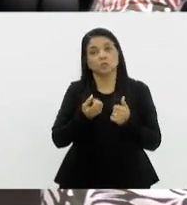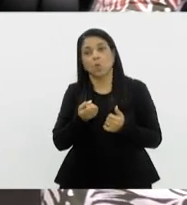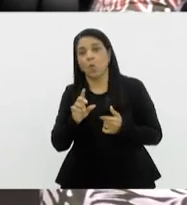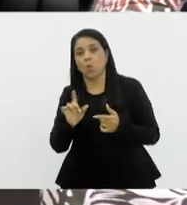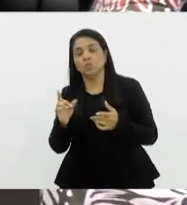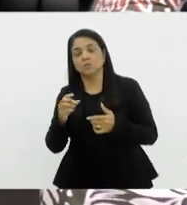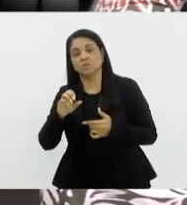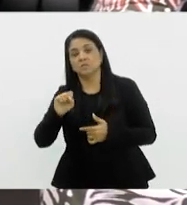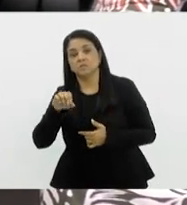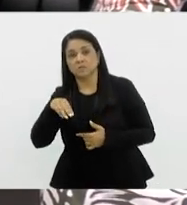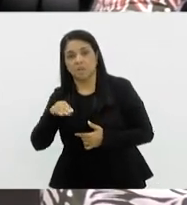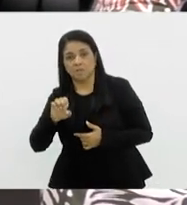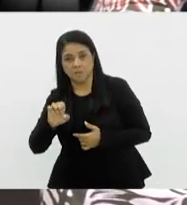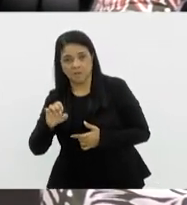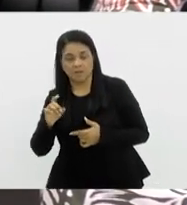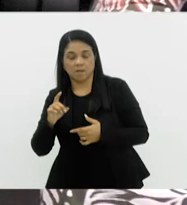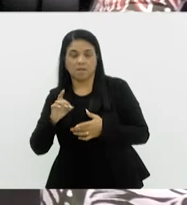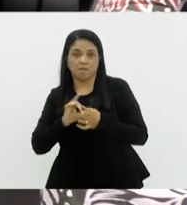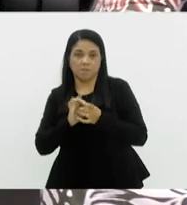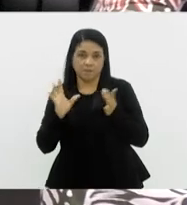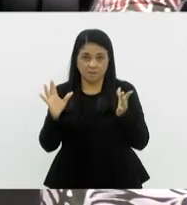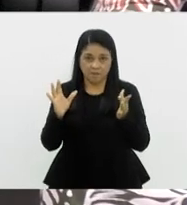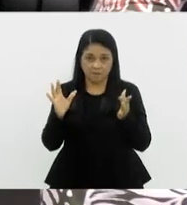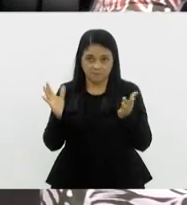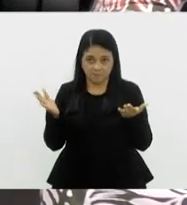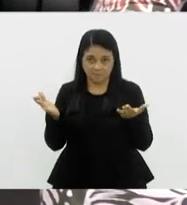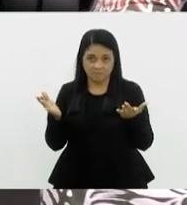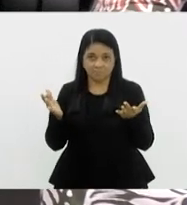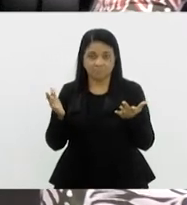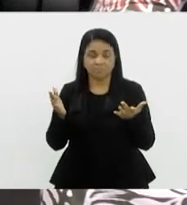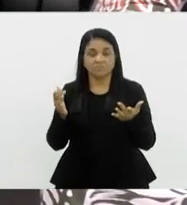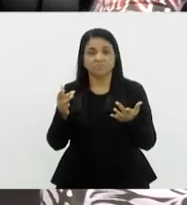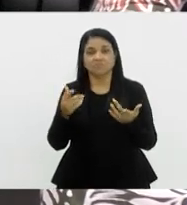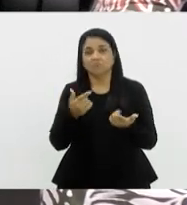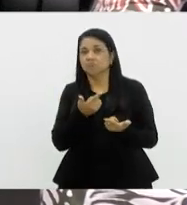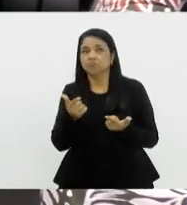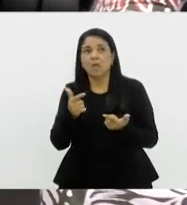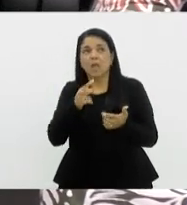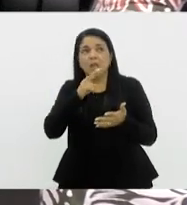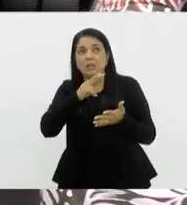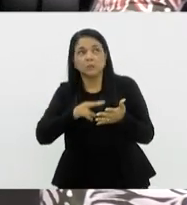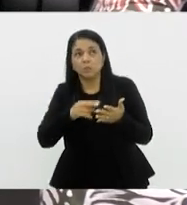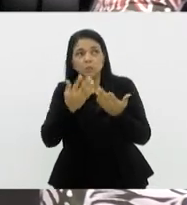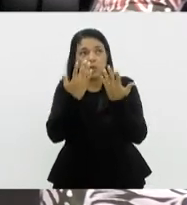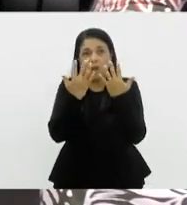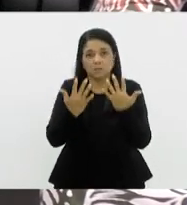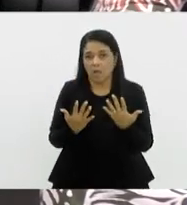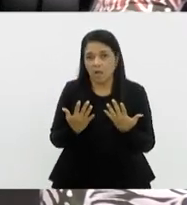Não há, né, consolidação de leitura, de análise